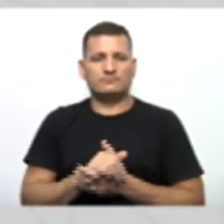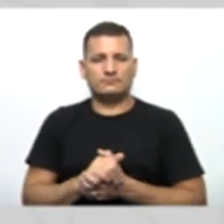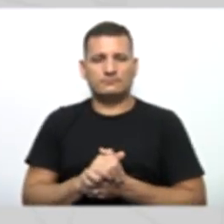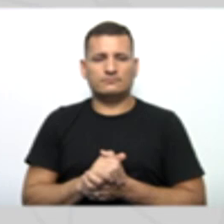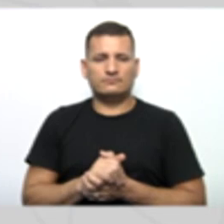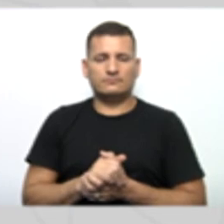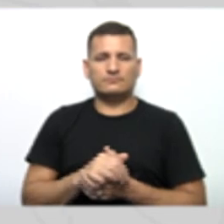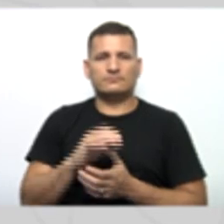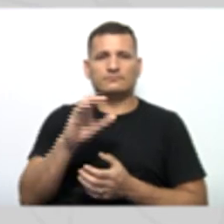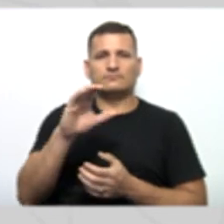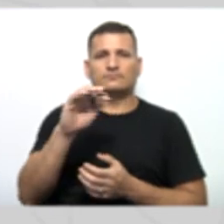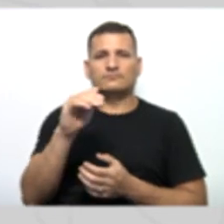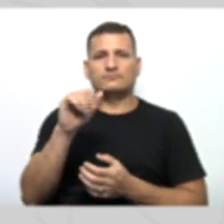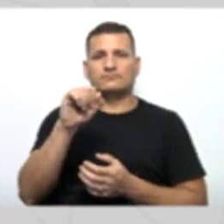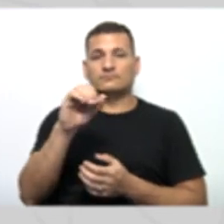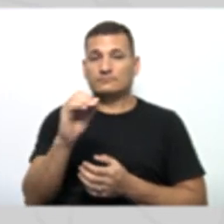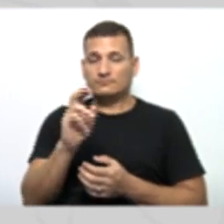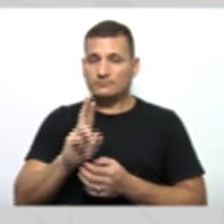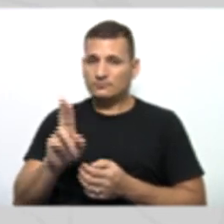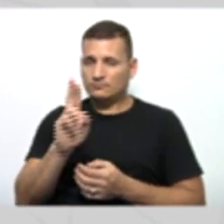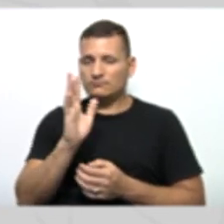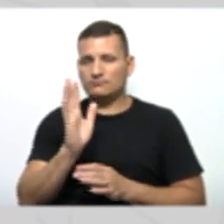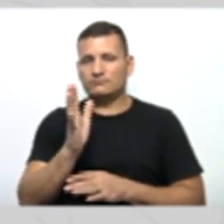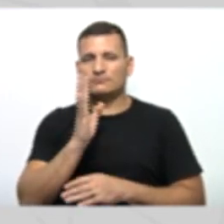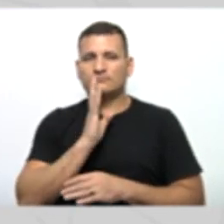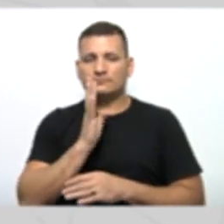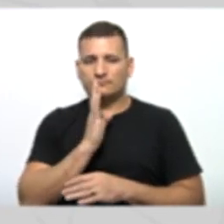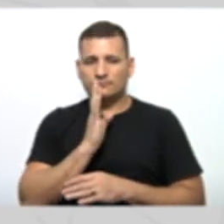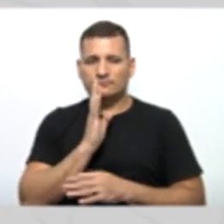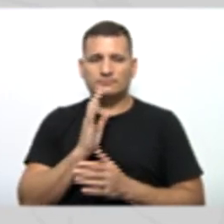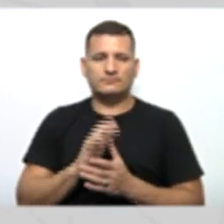de uso, ó, esse vocês já conhecem,